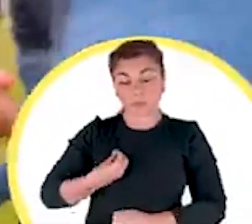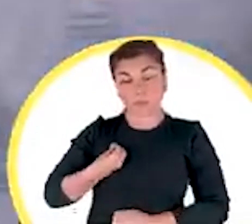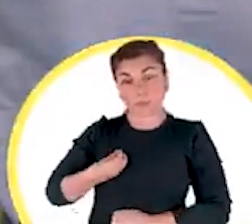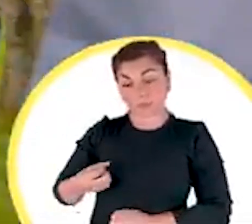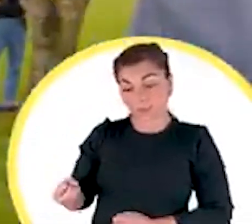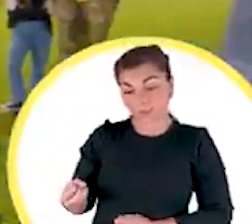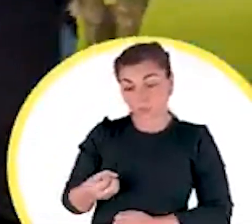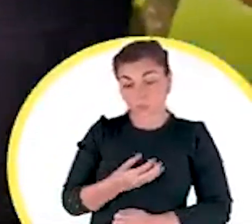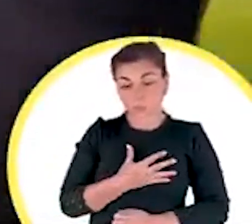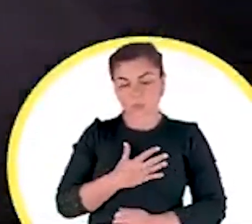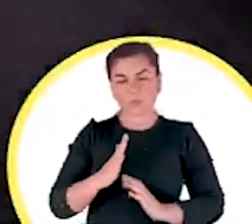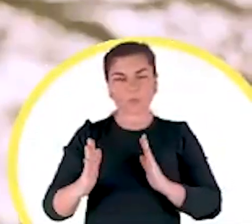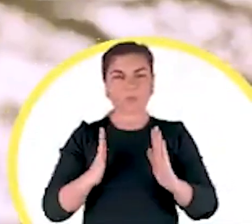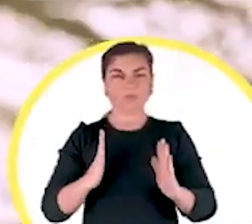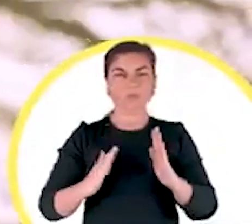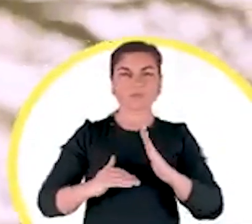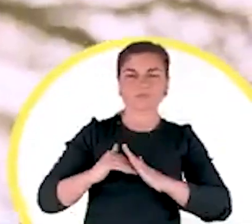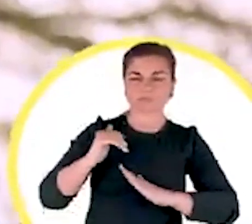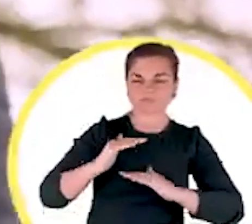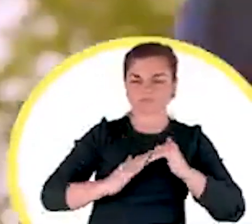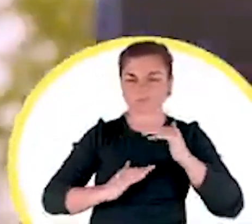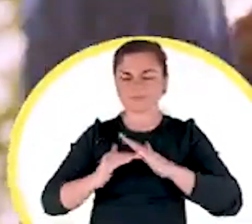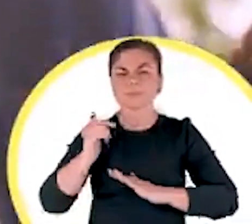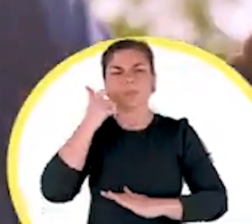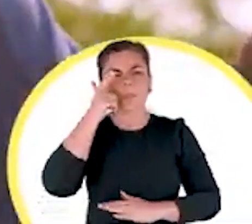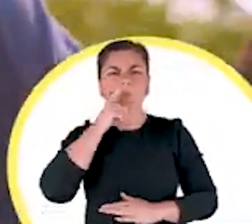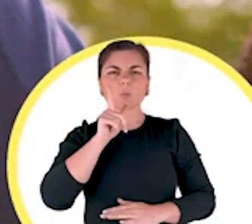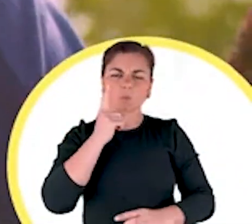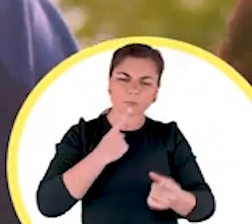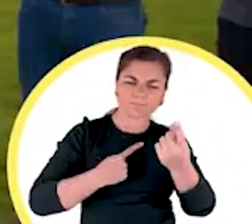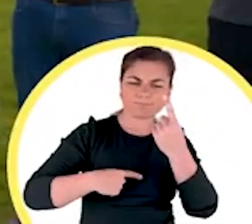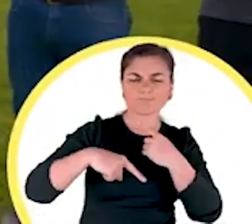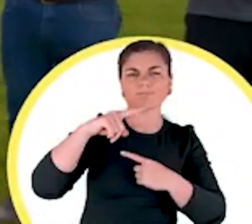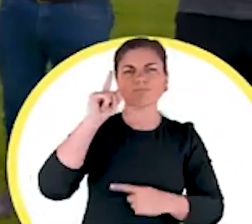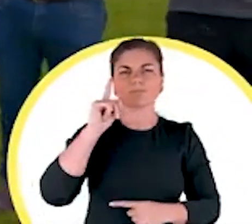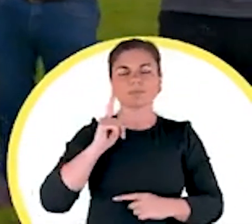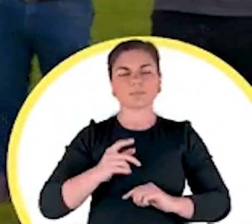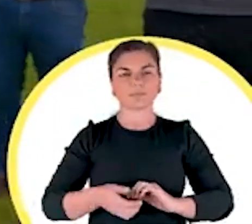Para viver um novo tempo. Para ir além.